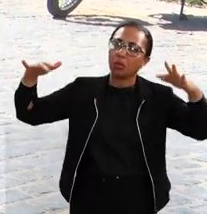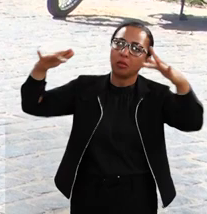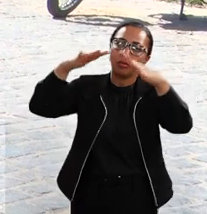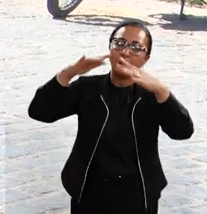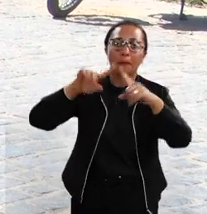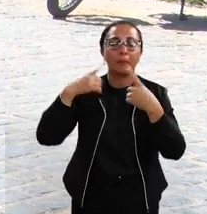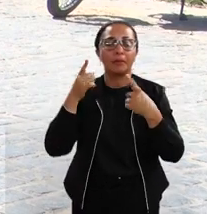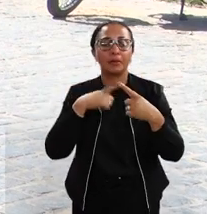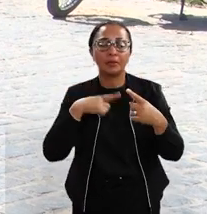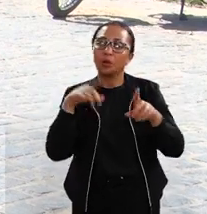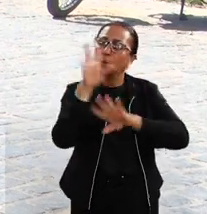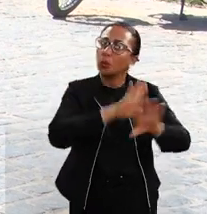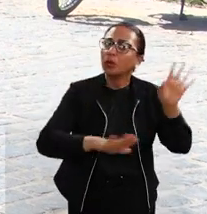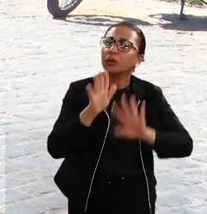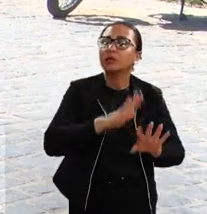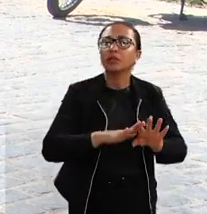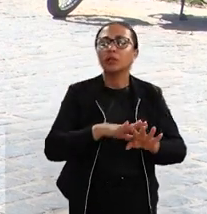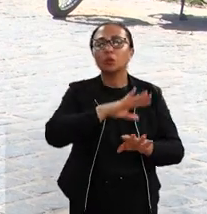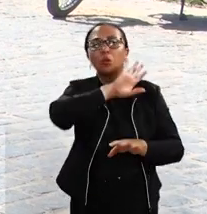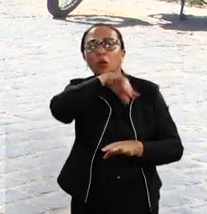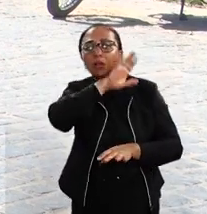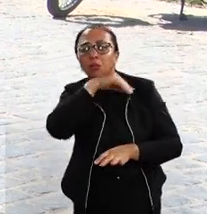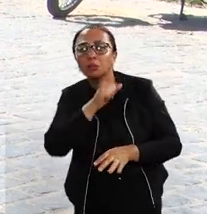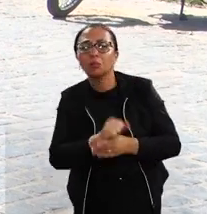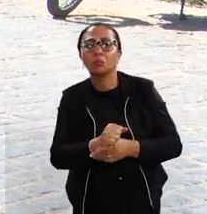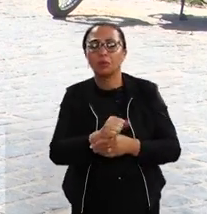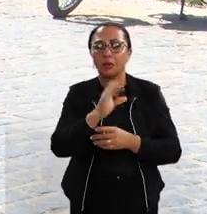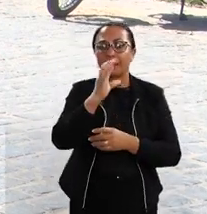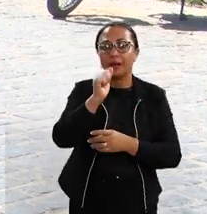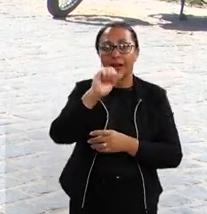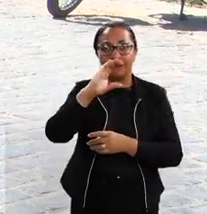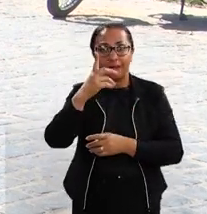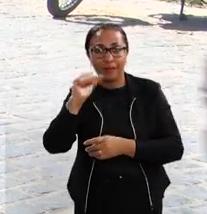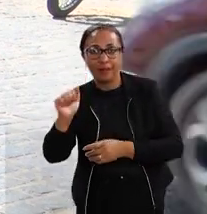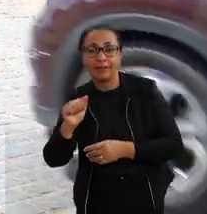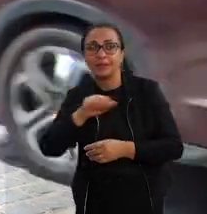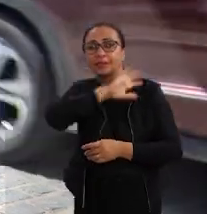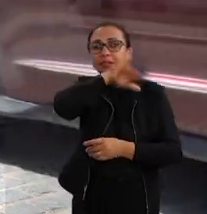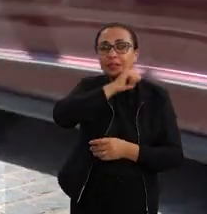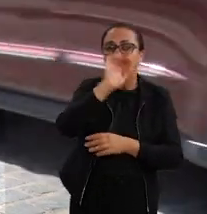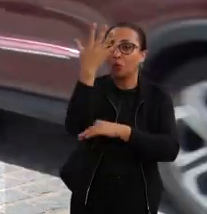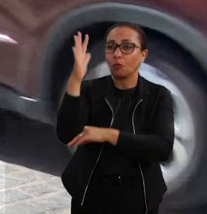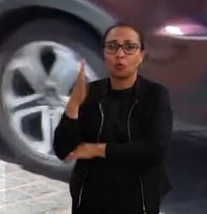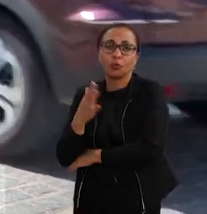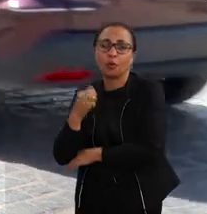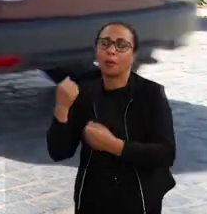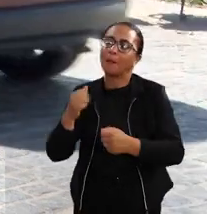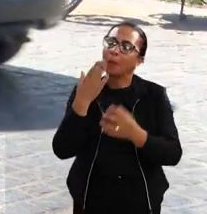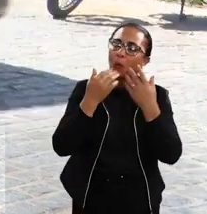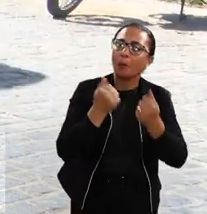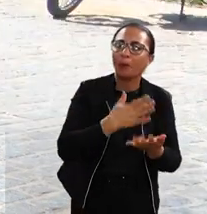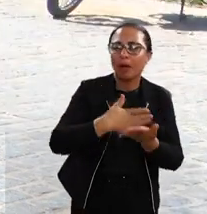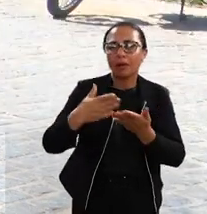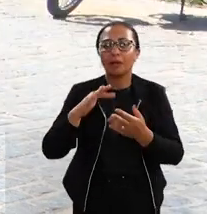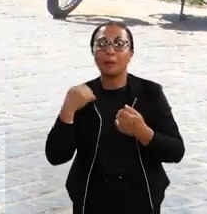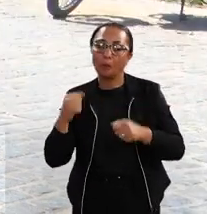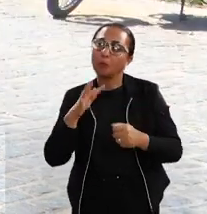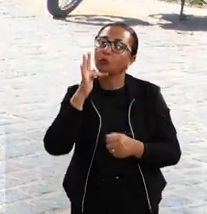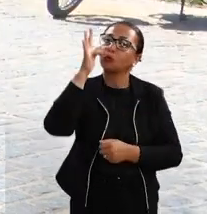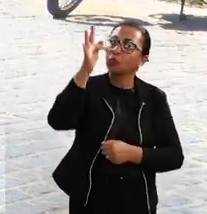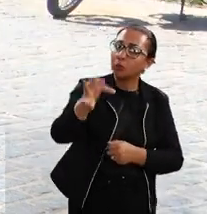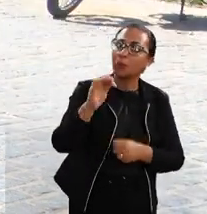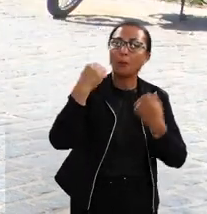ter cuidado com coisas que são caças silvestres que o ser humano está passando a consumir e que pode futuramente, se